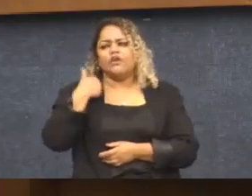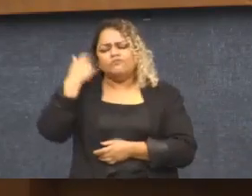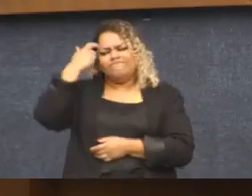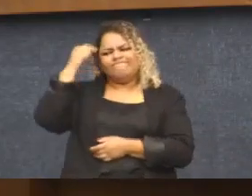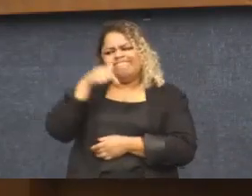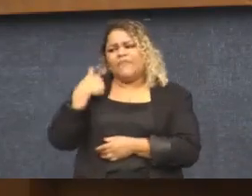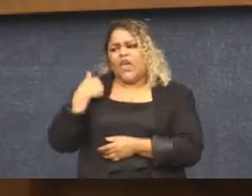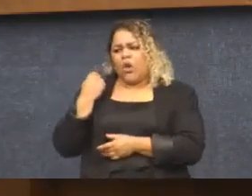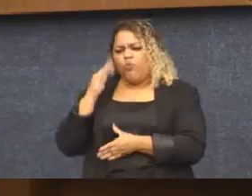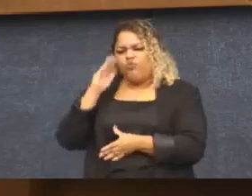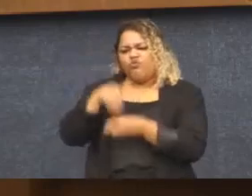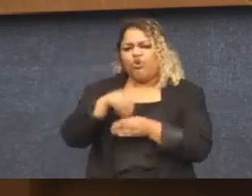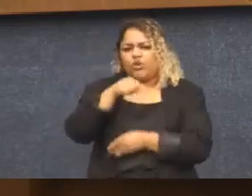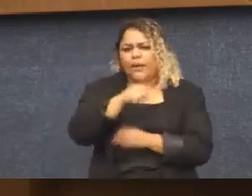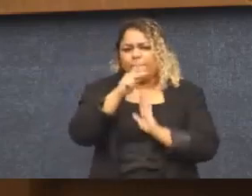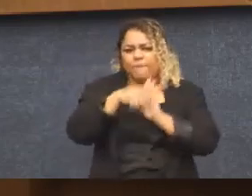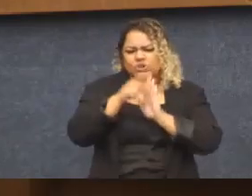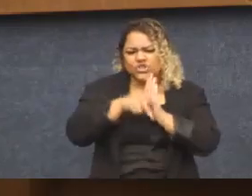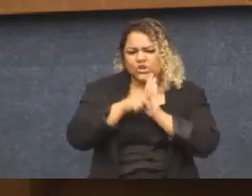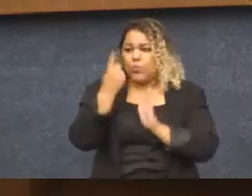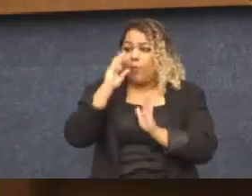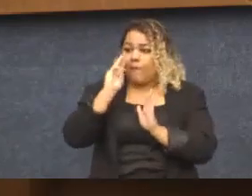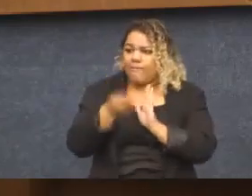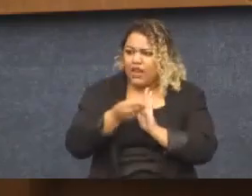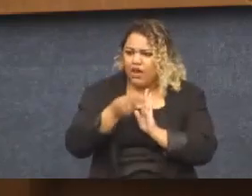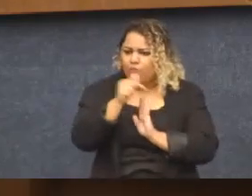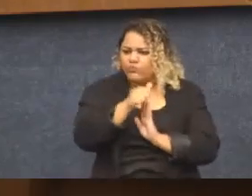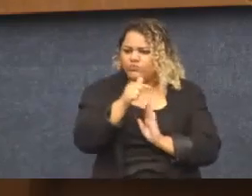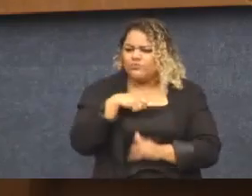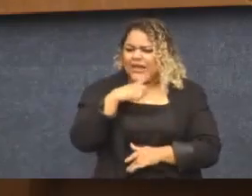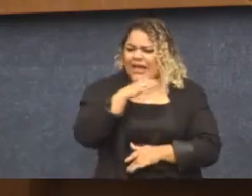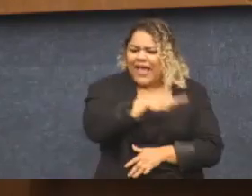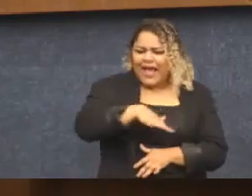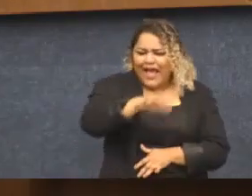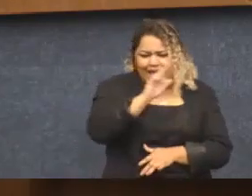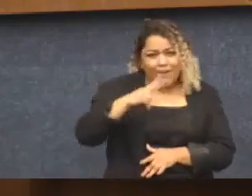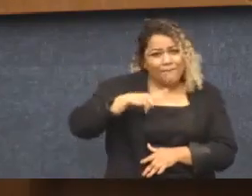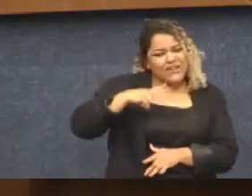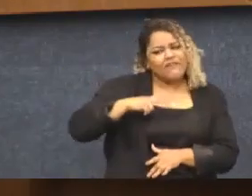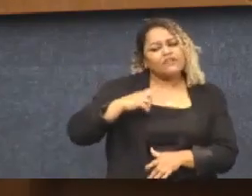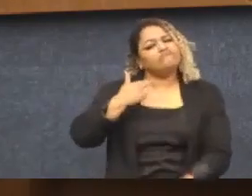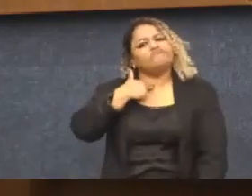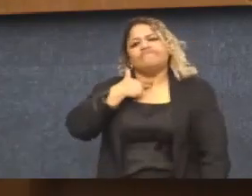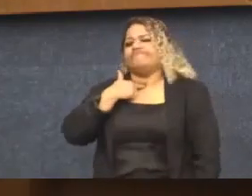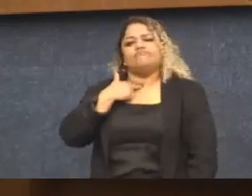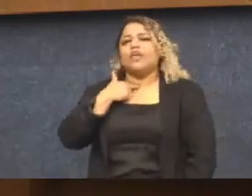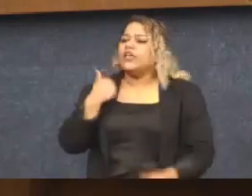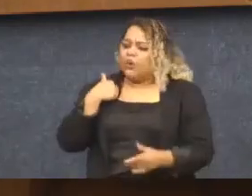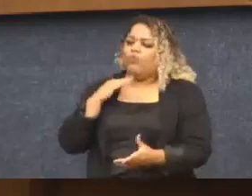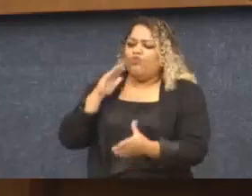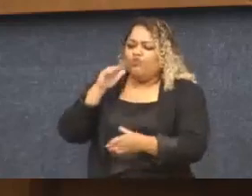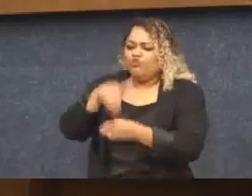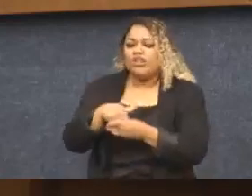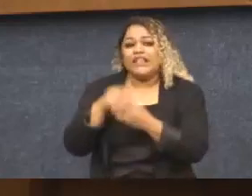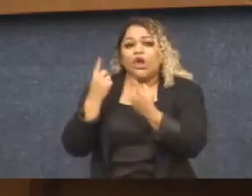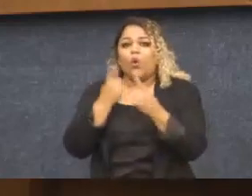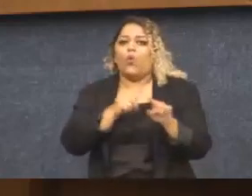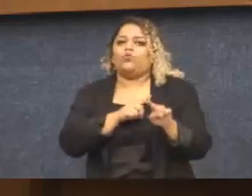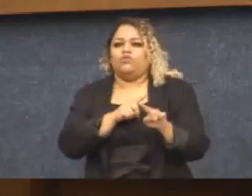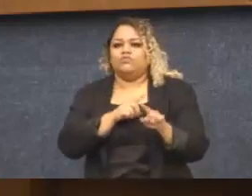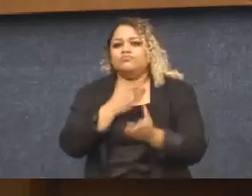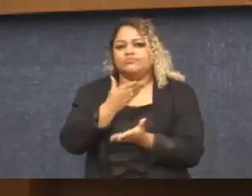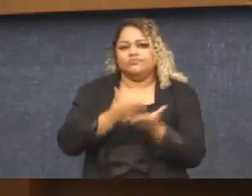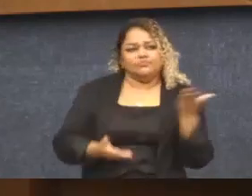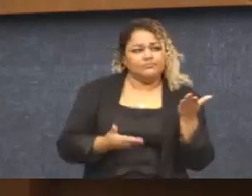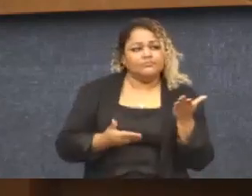R$1 bilhão numa área que é privada. E aí a gente perdeu, a votação foi derrotada, nós votamos contra. E o prefeito, esse